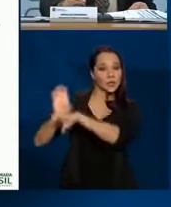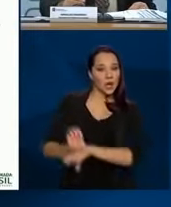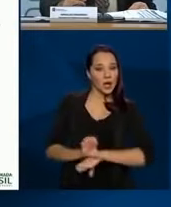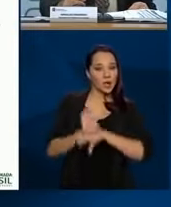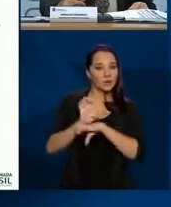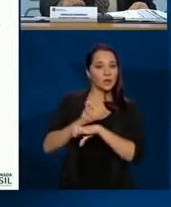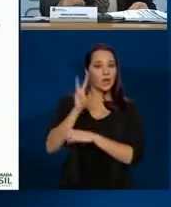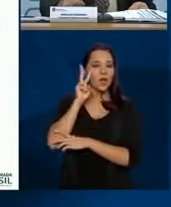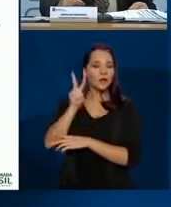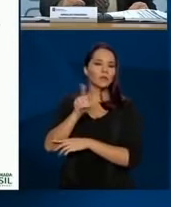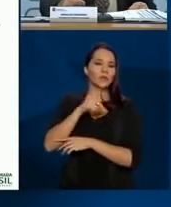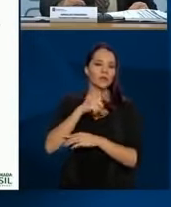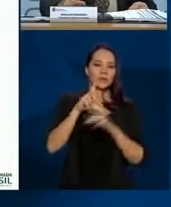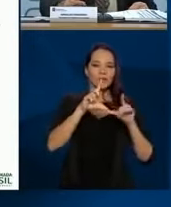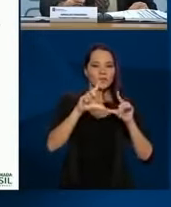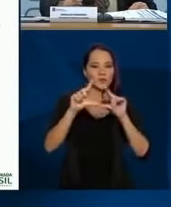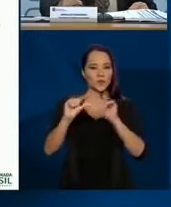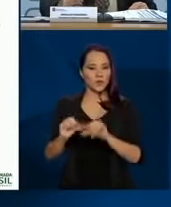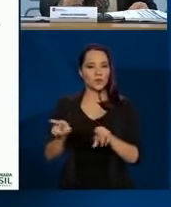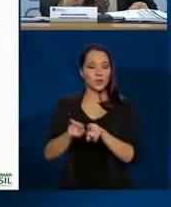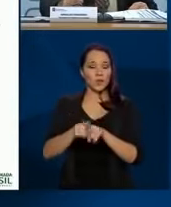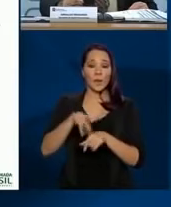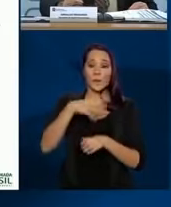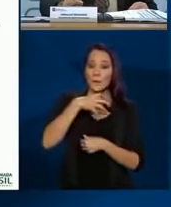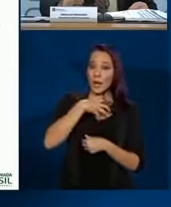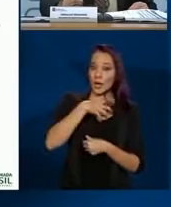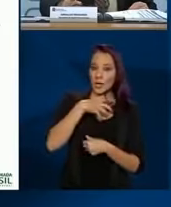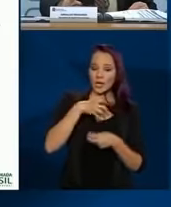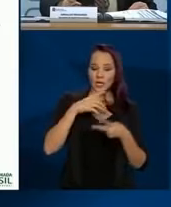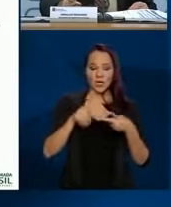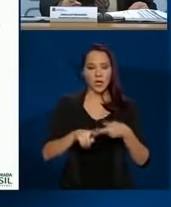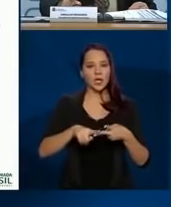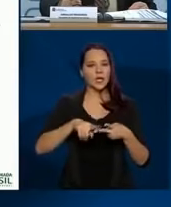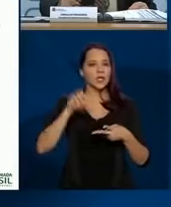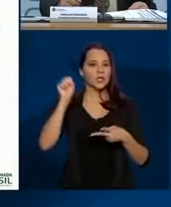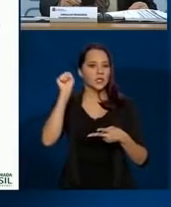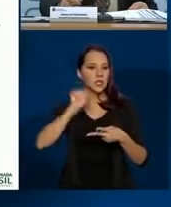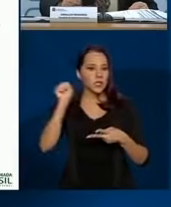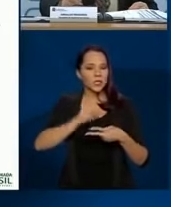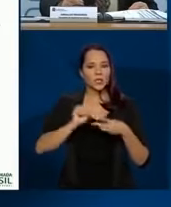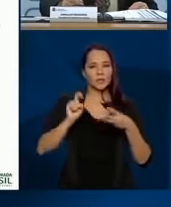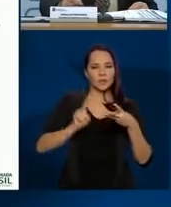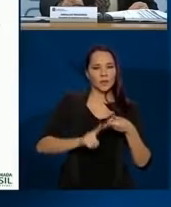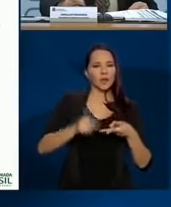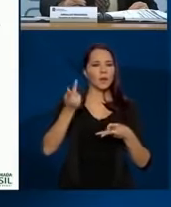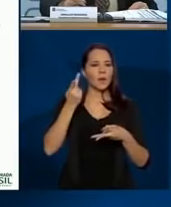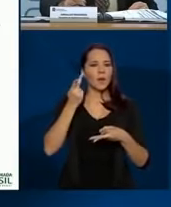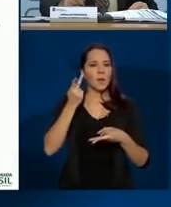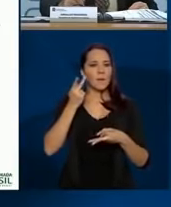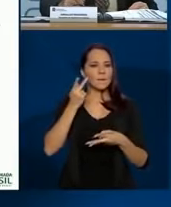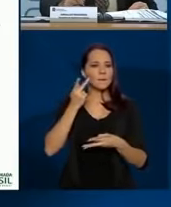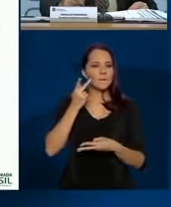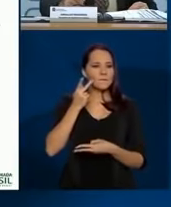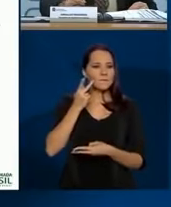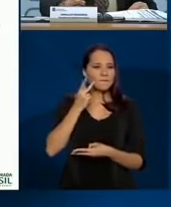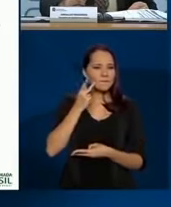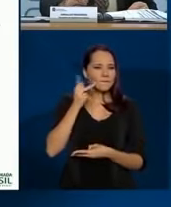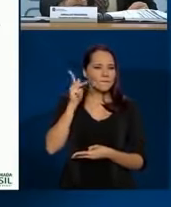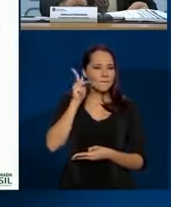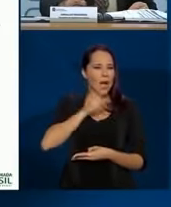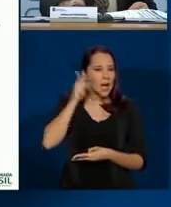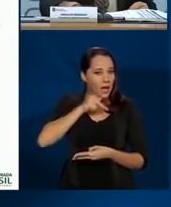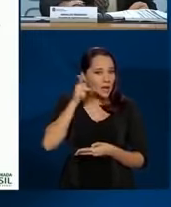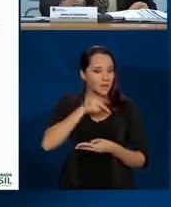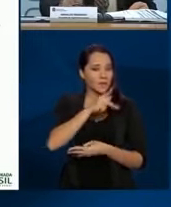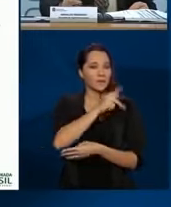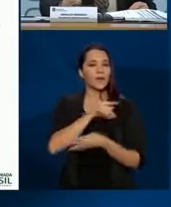verifica que teve uma redução na Bahia, no Sergipe e na Paraíba, um incremento no número de